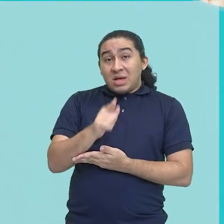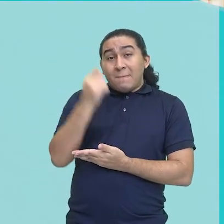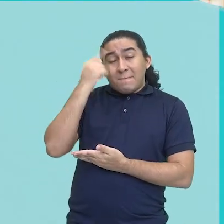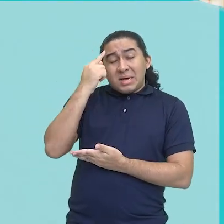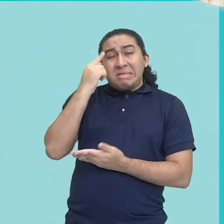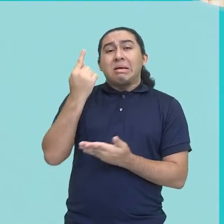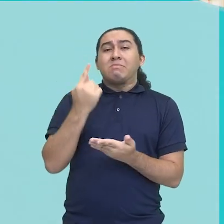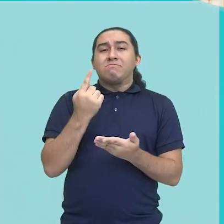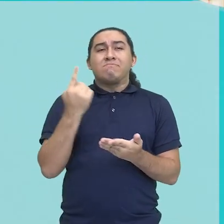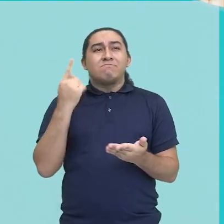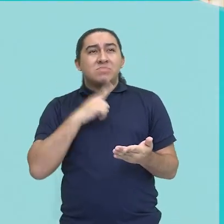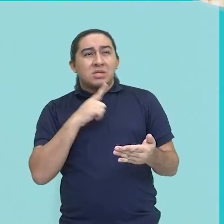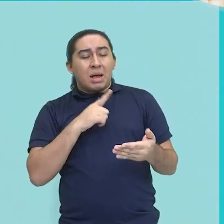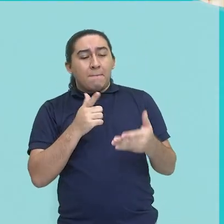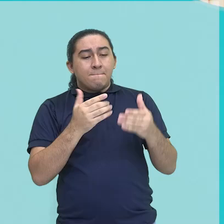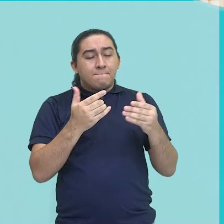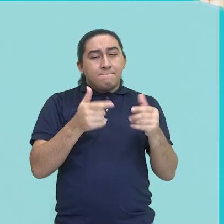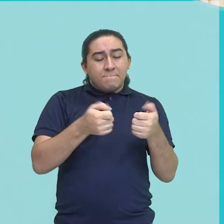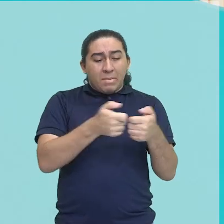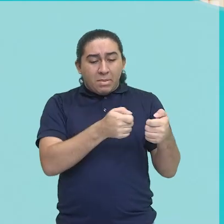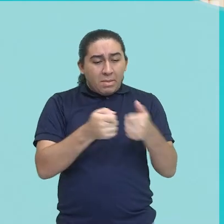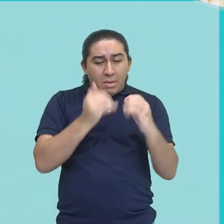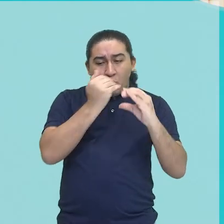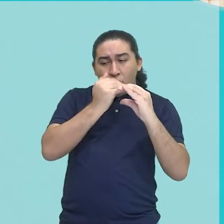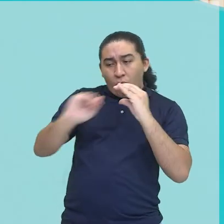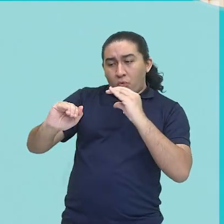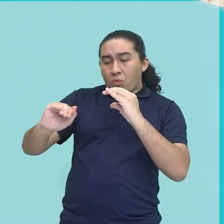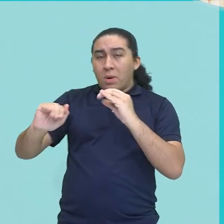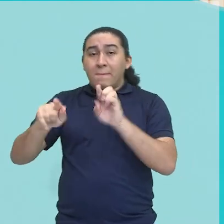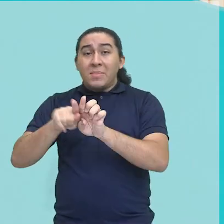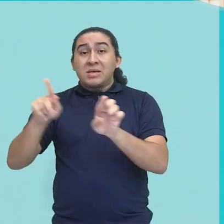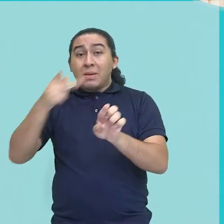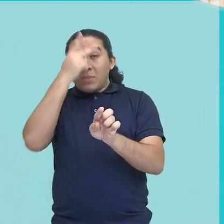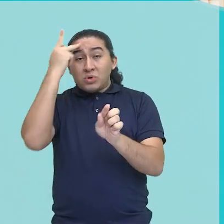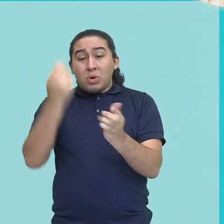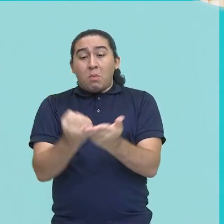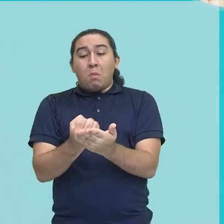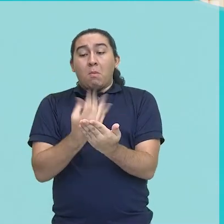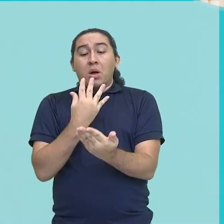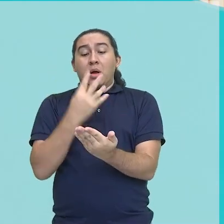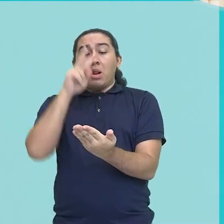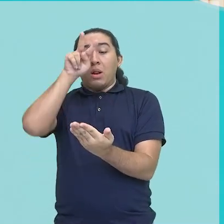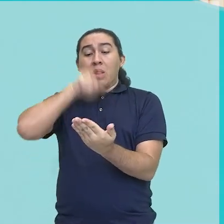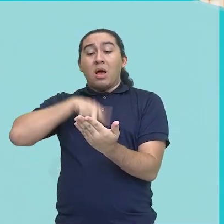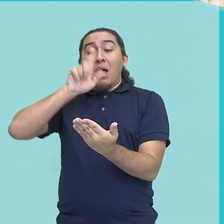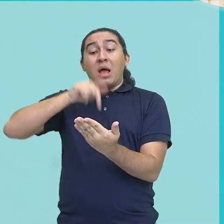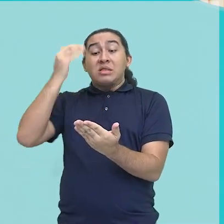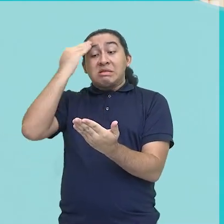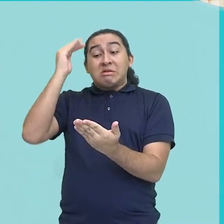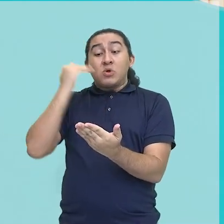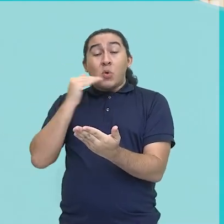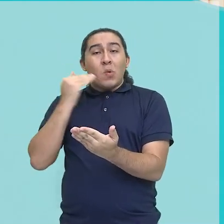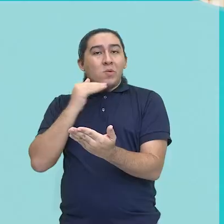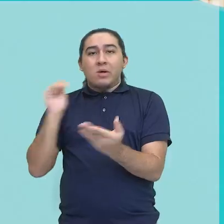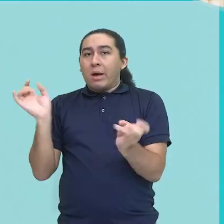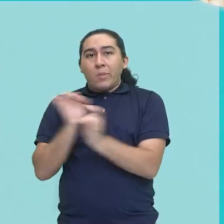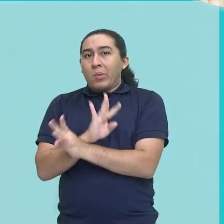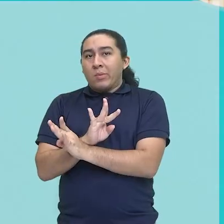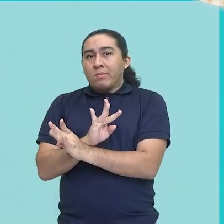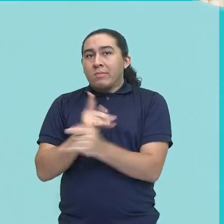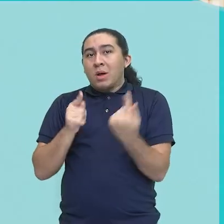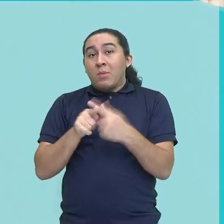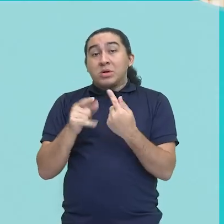jeito, mas quem leu interpretou aquela maneira. Porque uma vez que o autor, né,